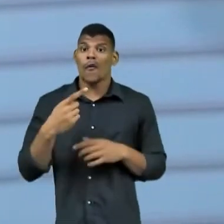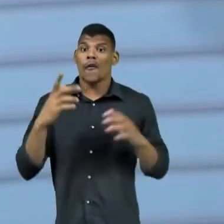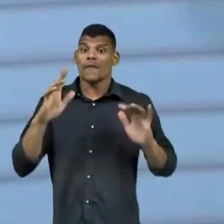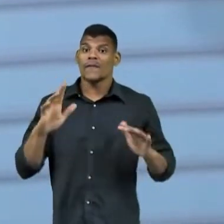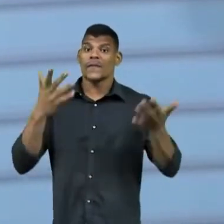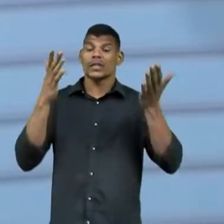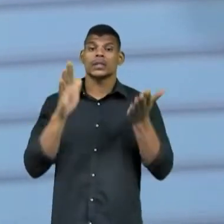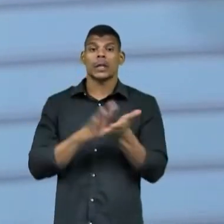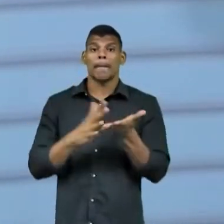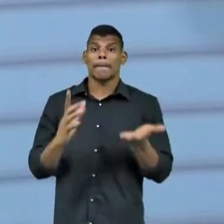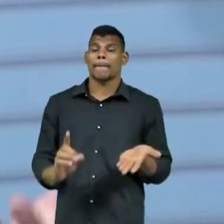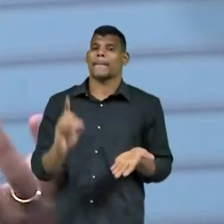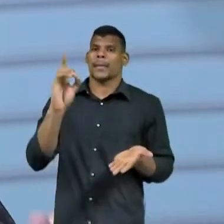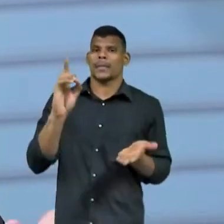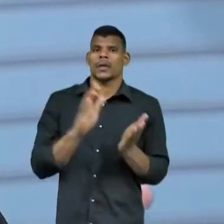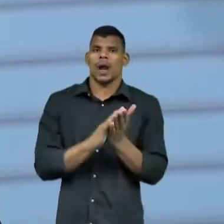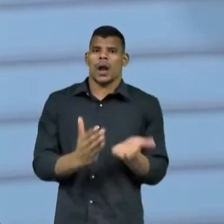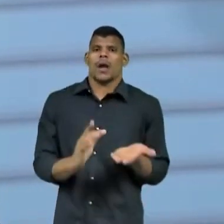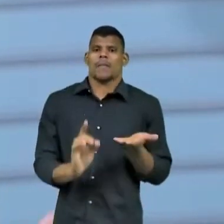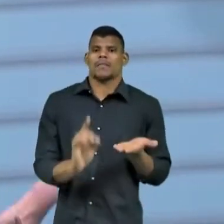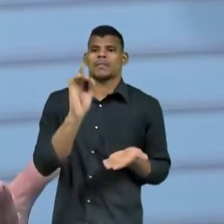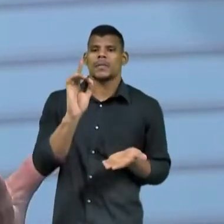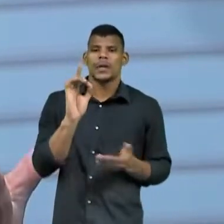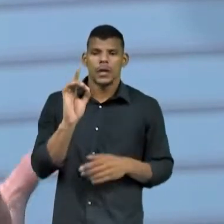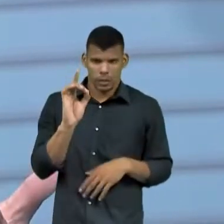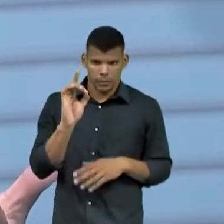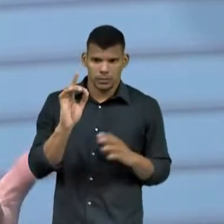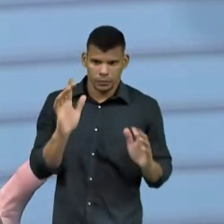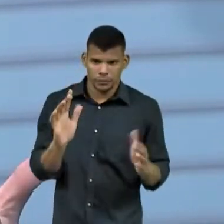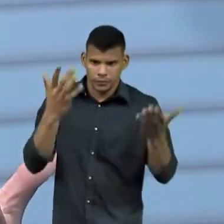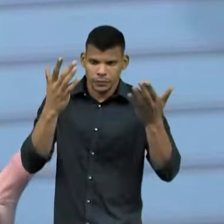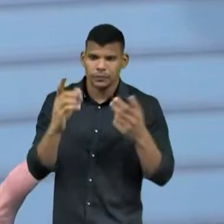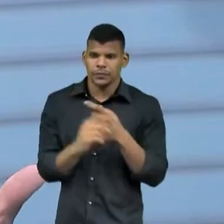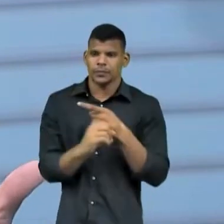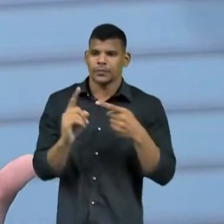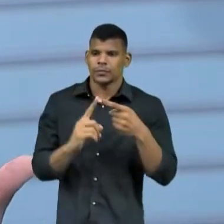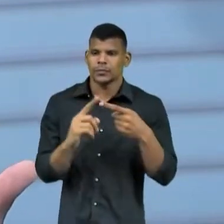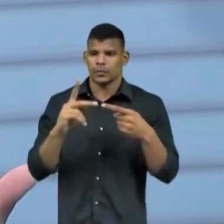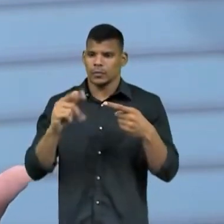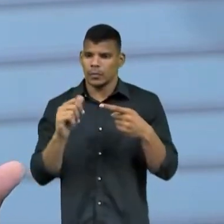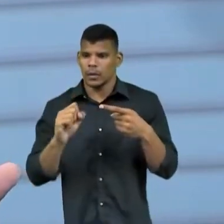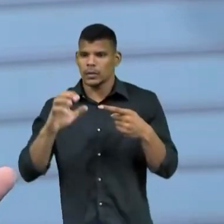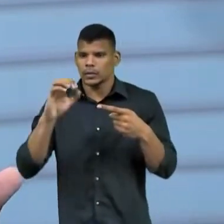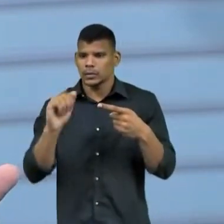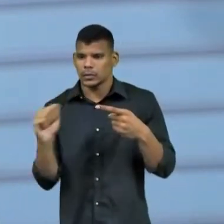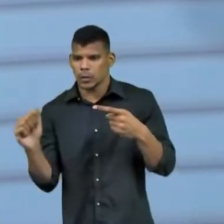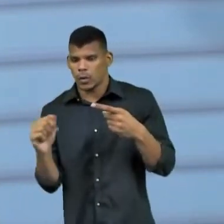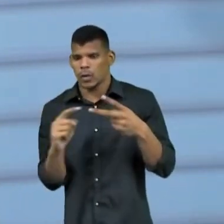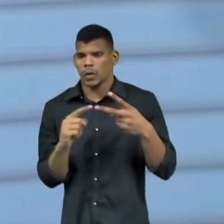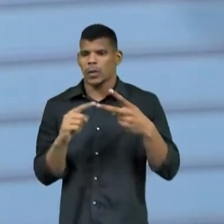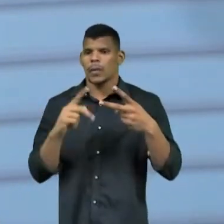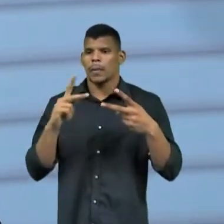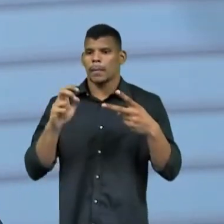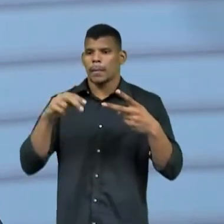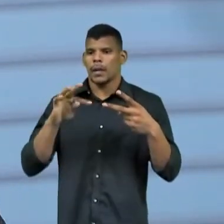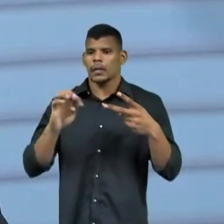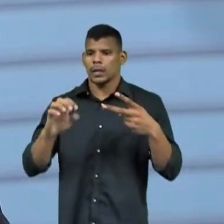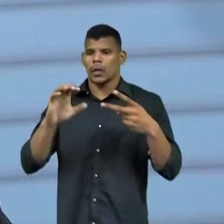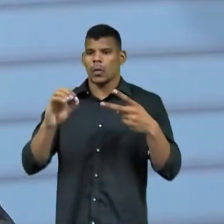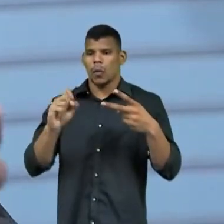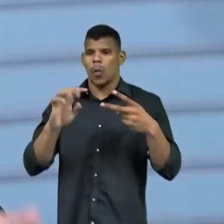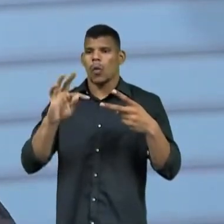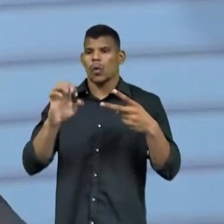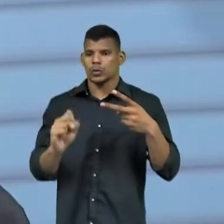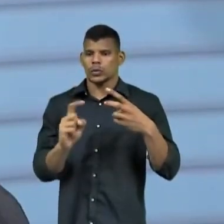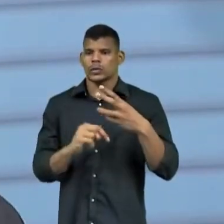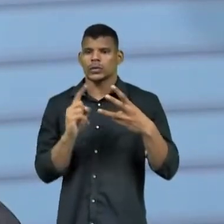bíblica certo então as festas bíblicas nós temos então a a a Páscoa nós temos 50 dias depois temos Pentecostes né certo aí nós